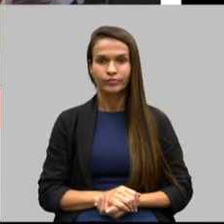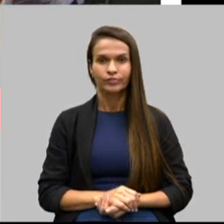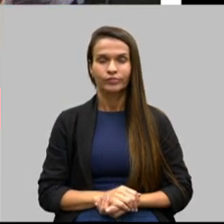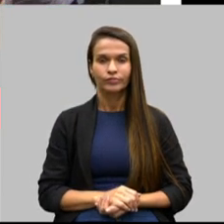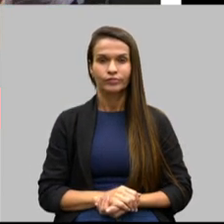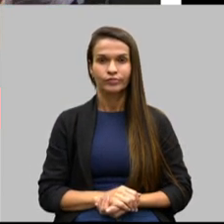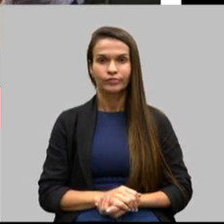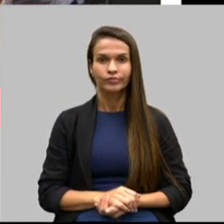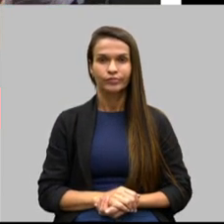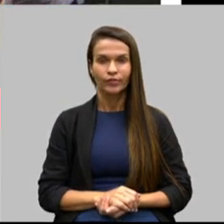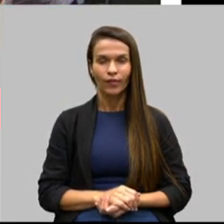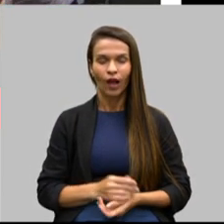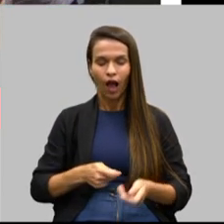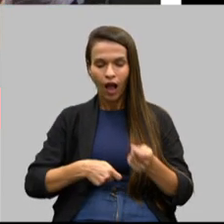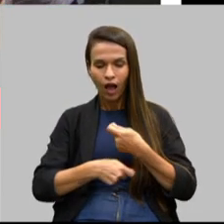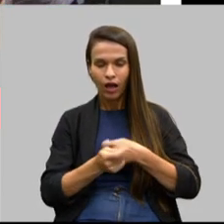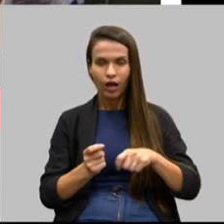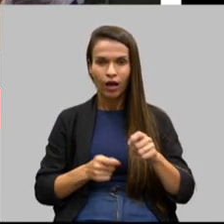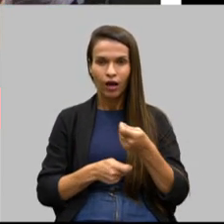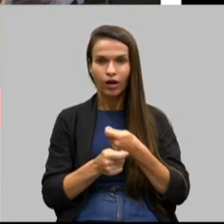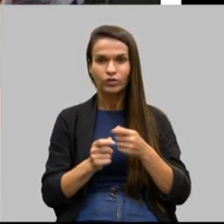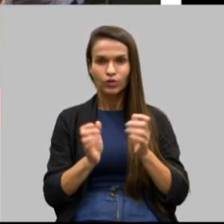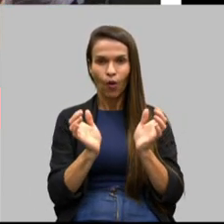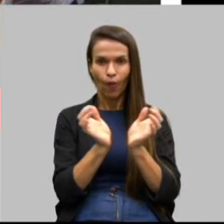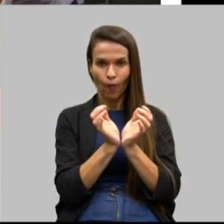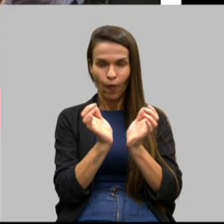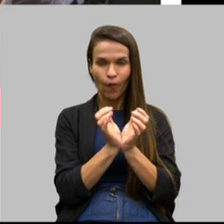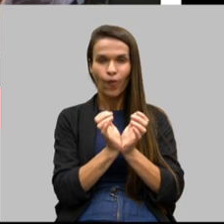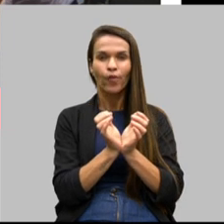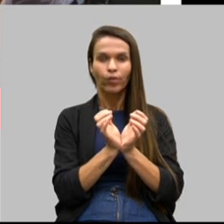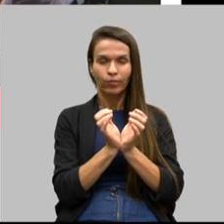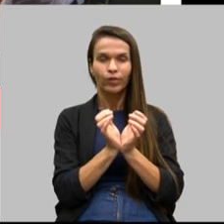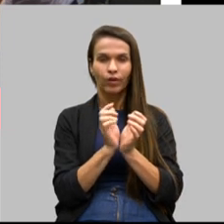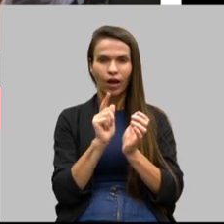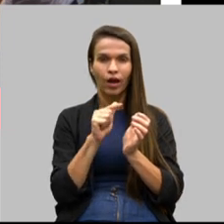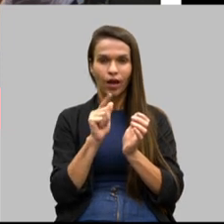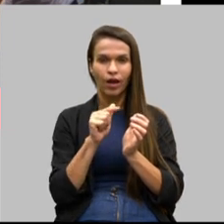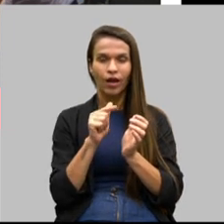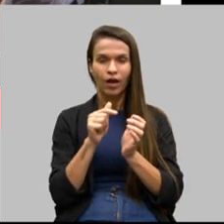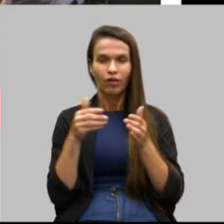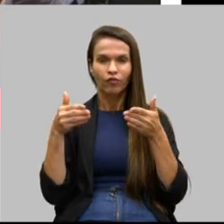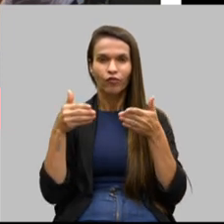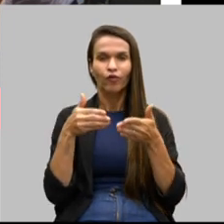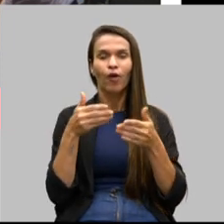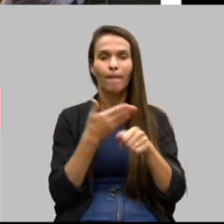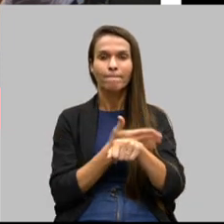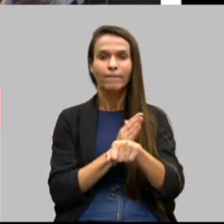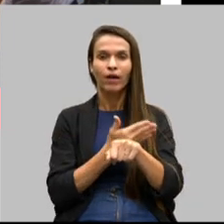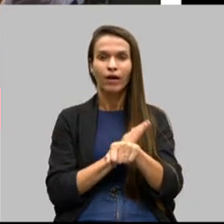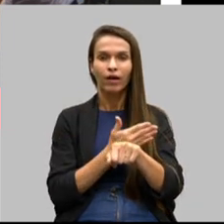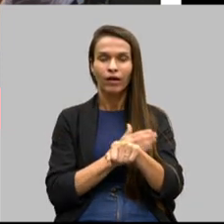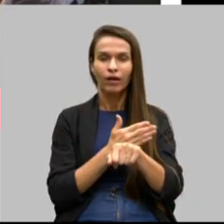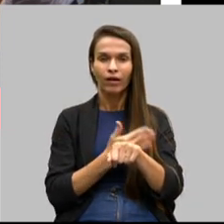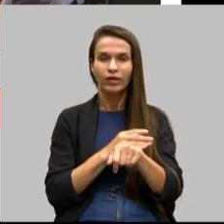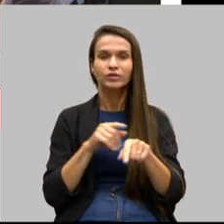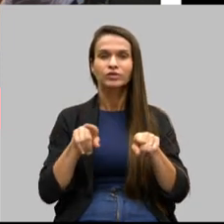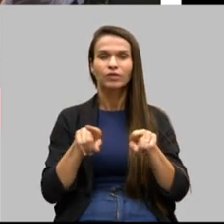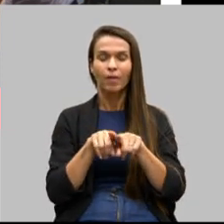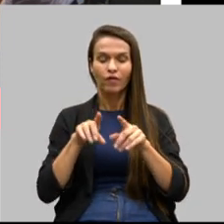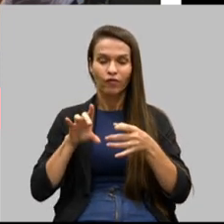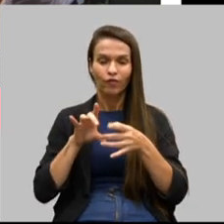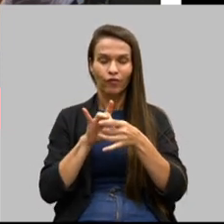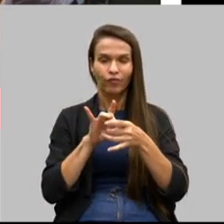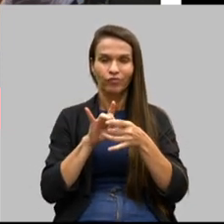A articulação do semiárido é uma rede, né? Ela se propaga e põe em prática, inclusive, através das políticas